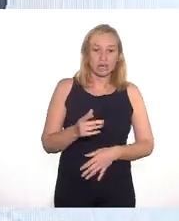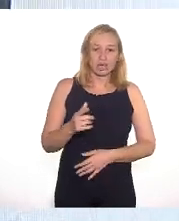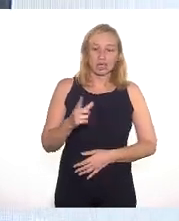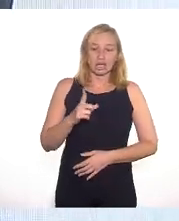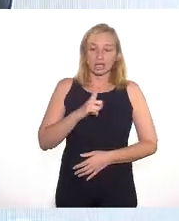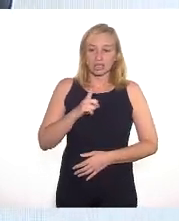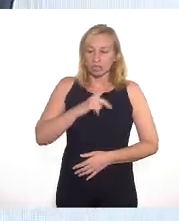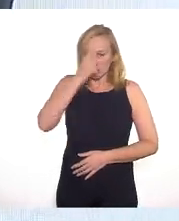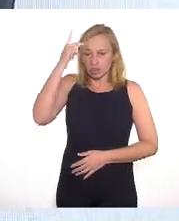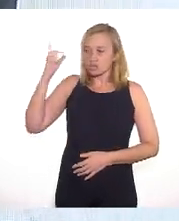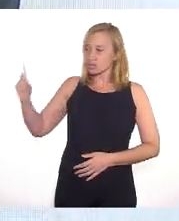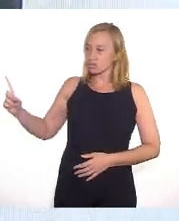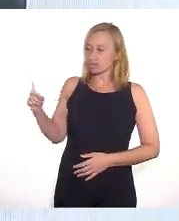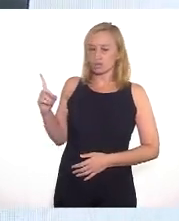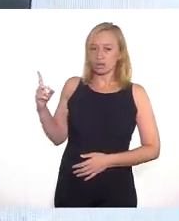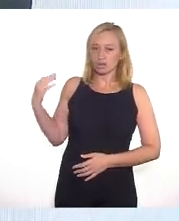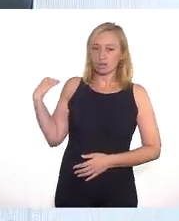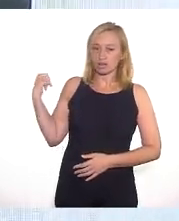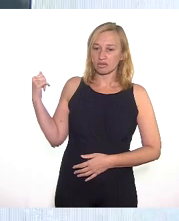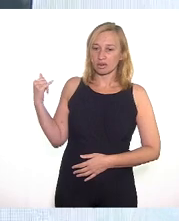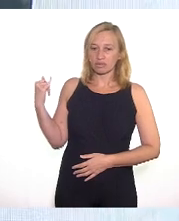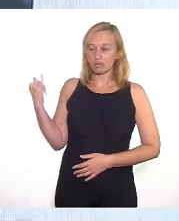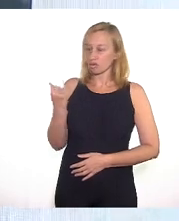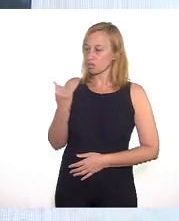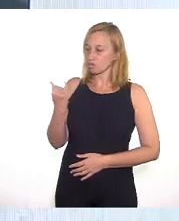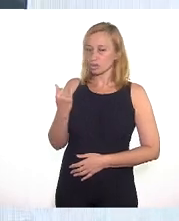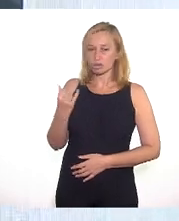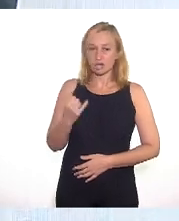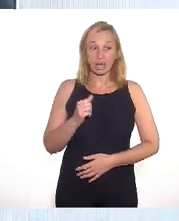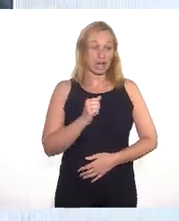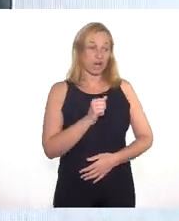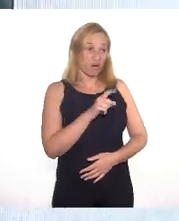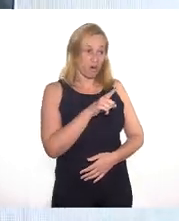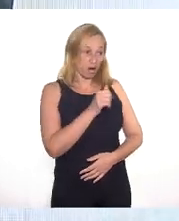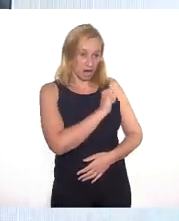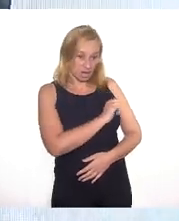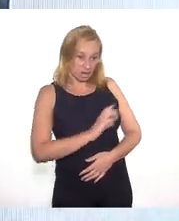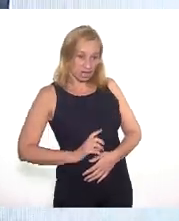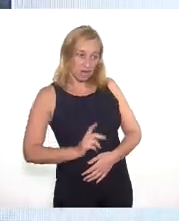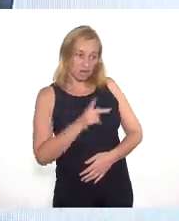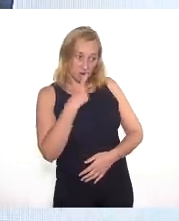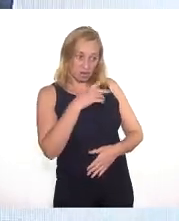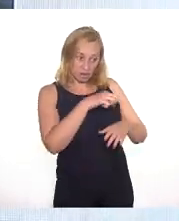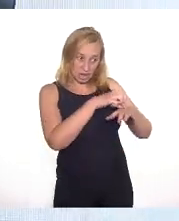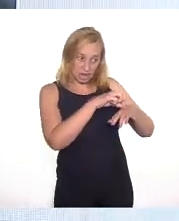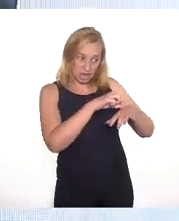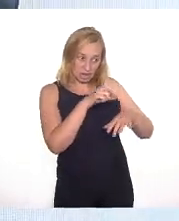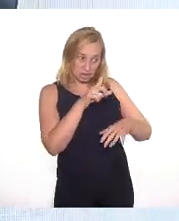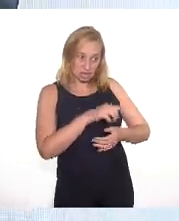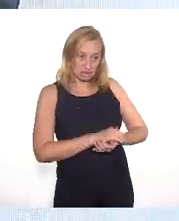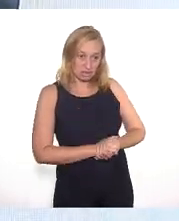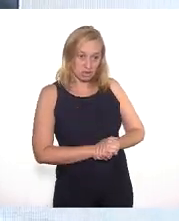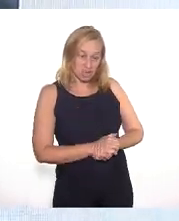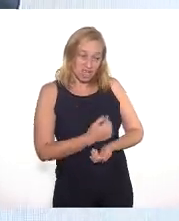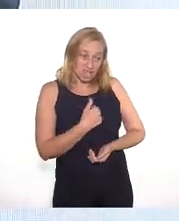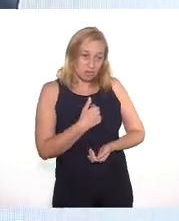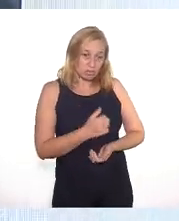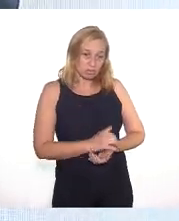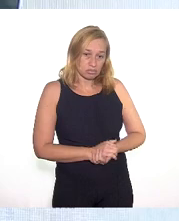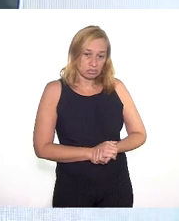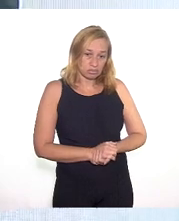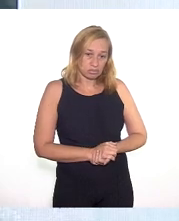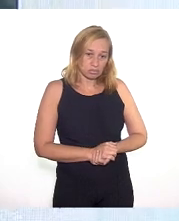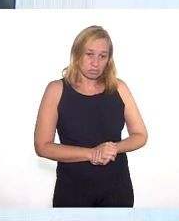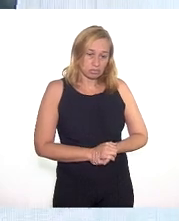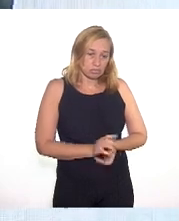próxima, mais tarde, falou para mim, André, o senhor falou ali da carne, e a